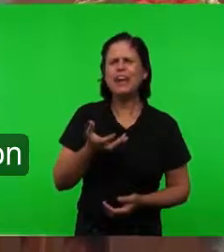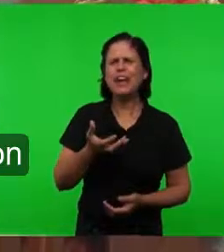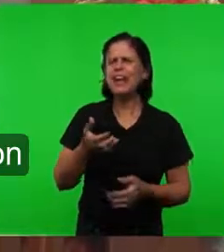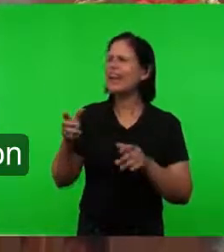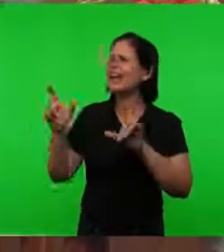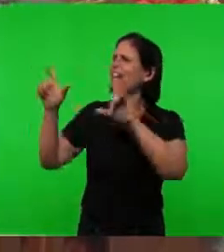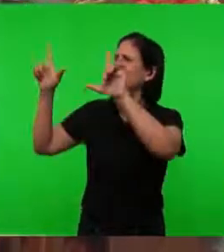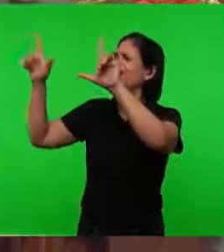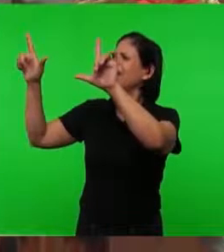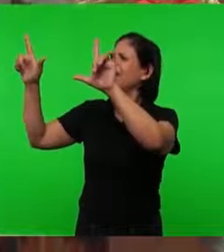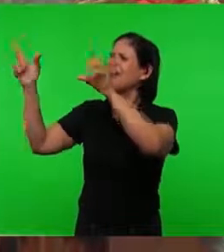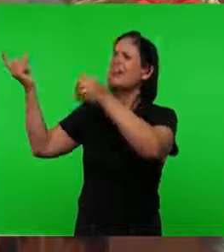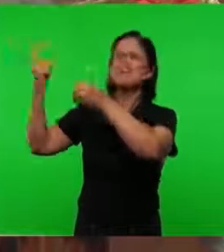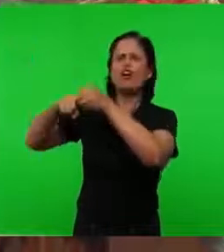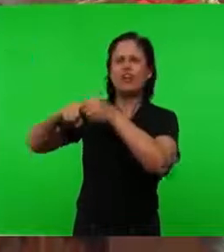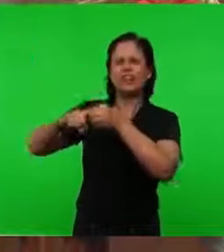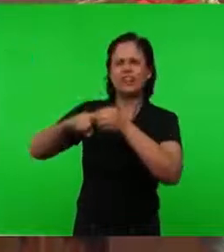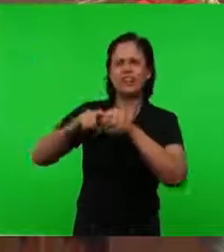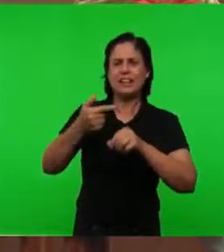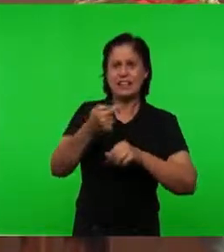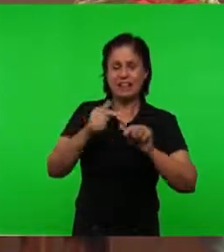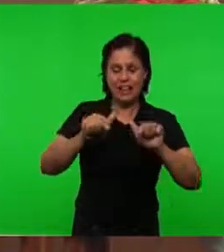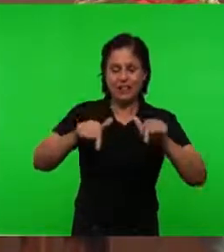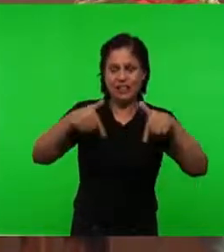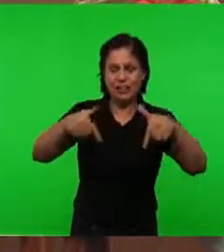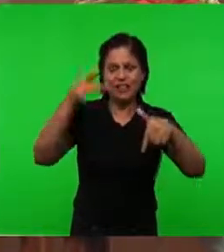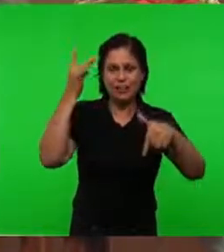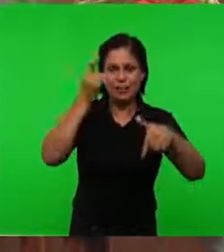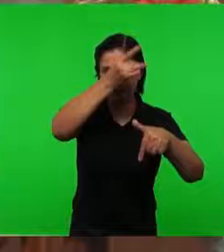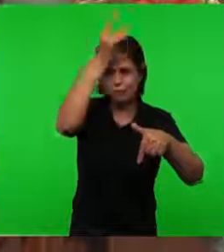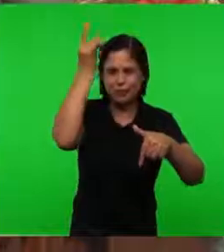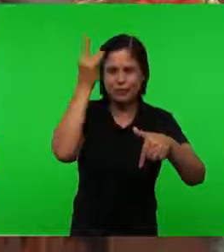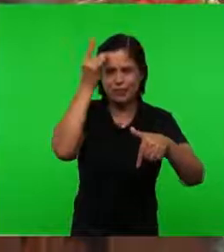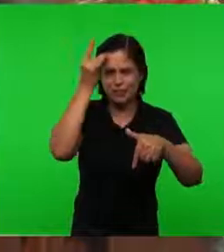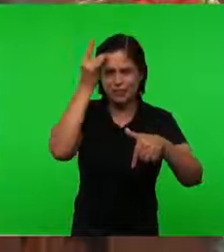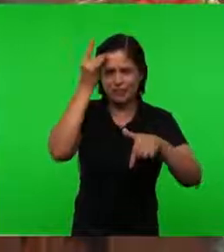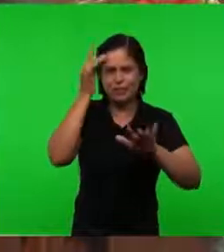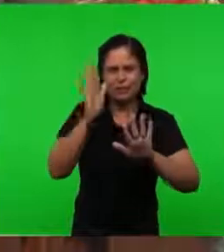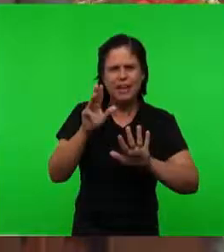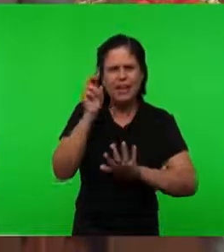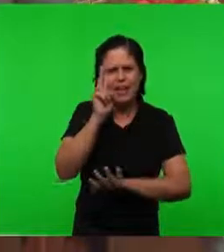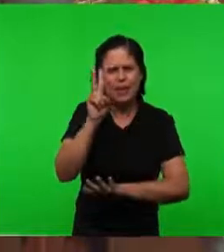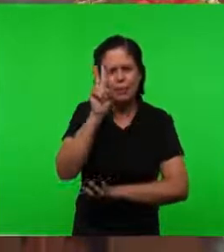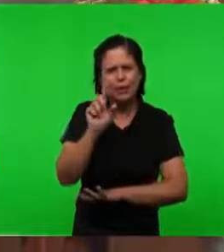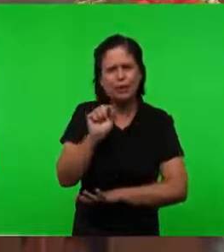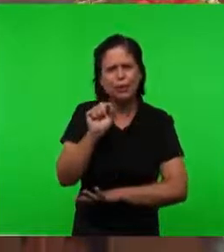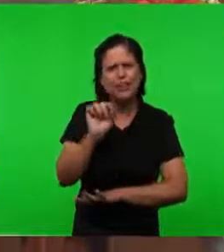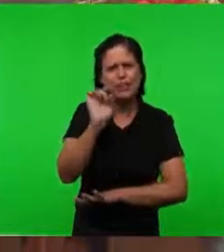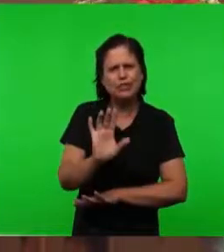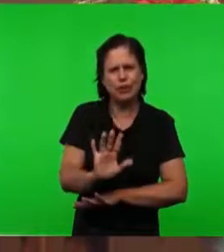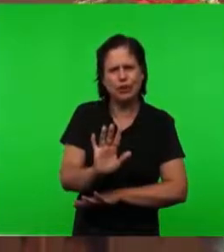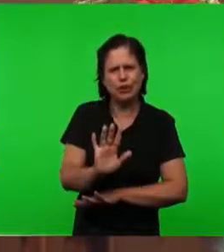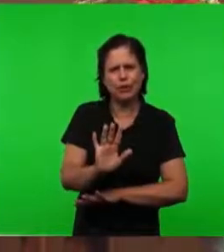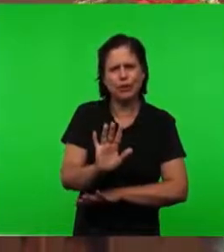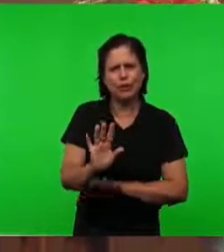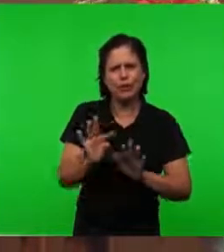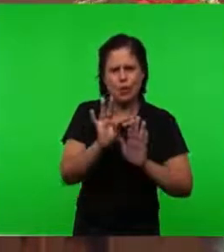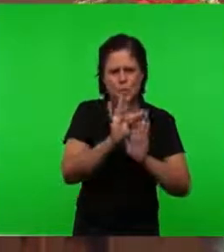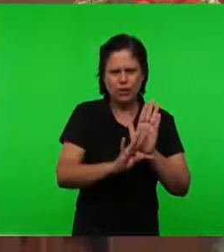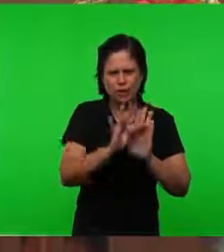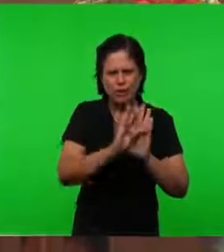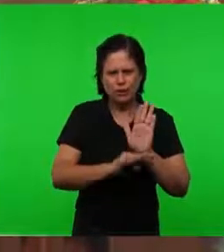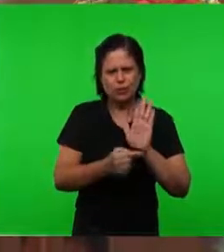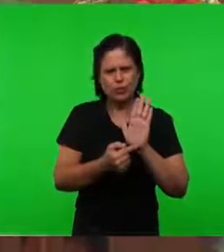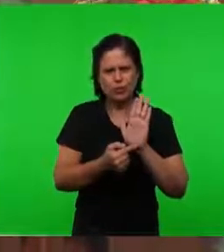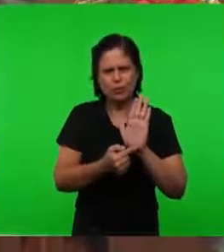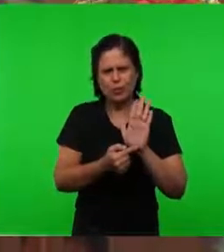aqui Toda a operação Do Espírito do Senhor Lembrando apenas O seguinte Quando o texto Ali fala